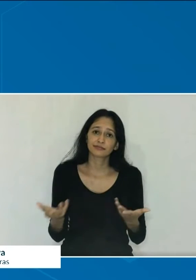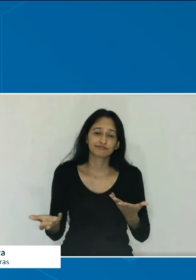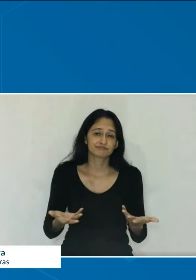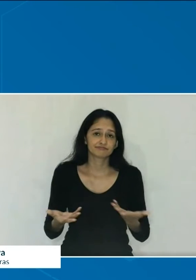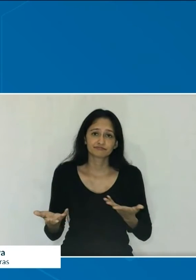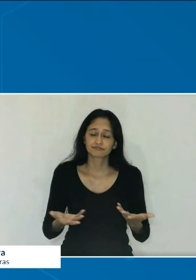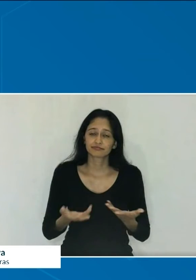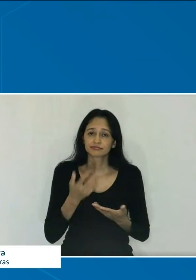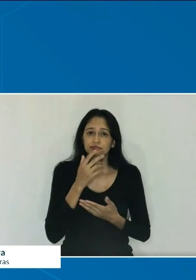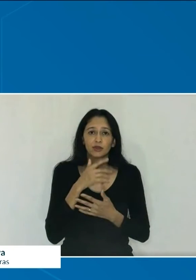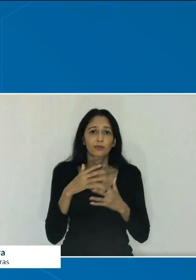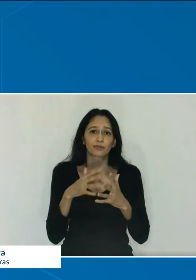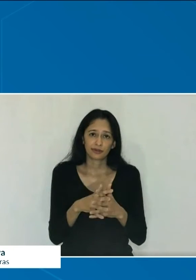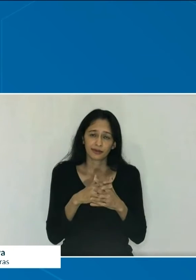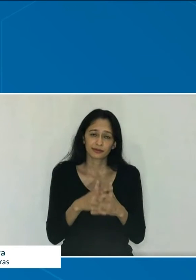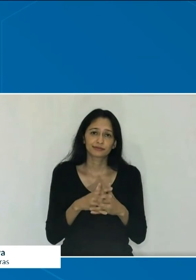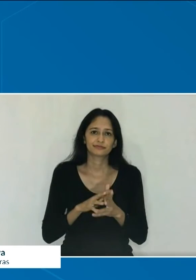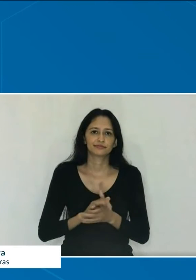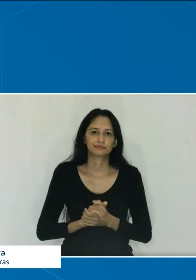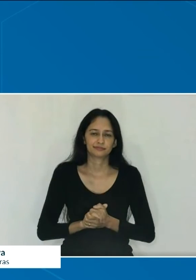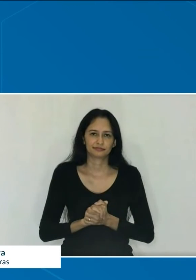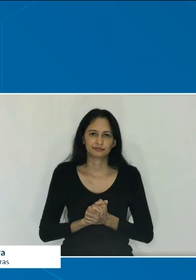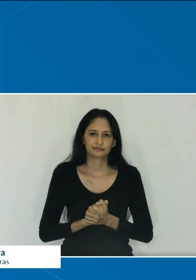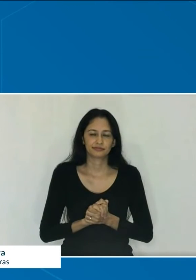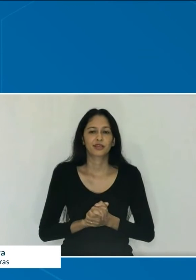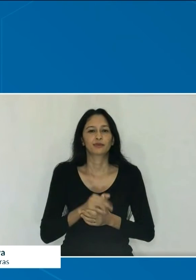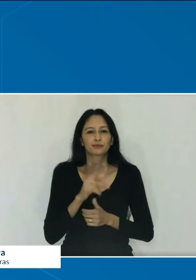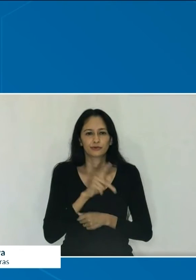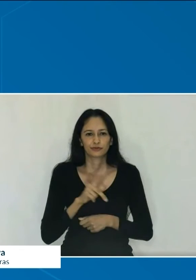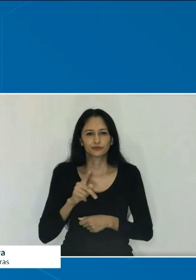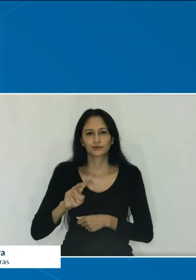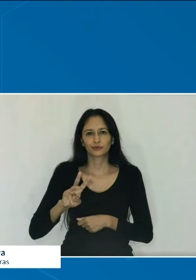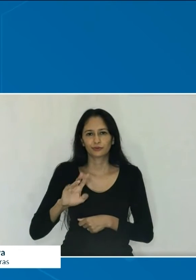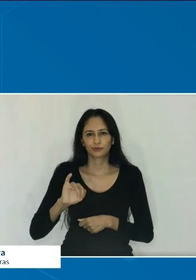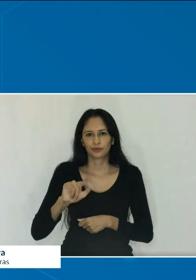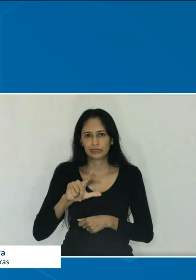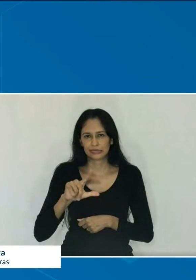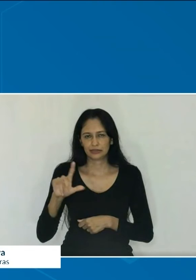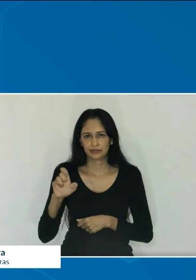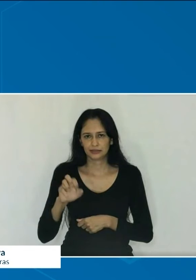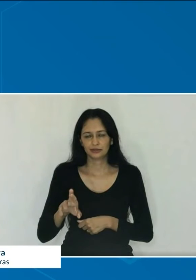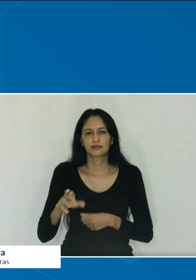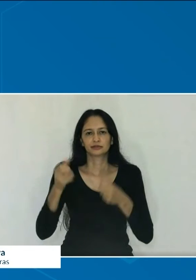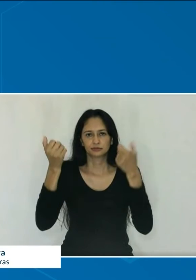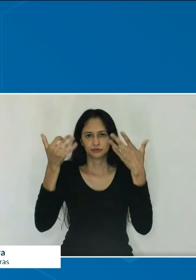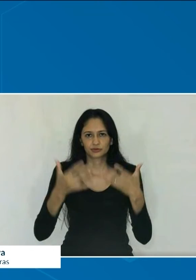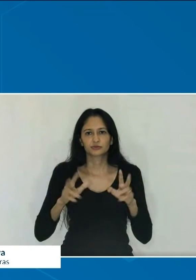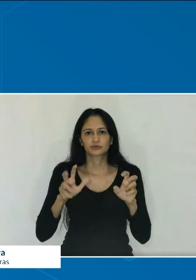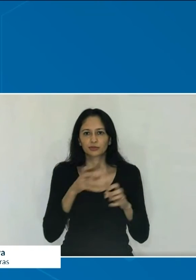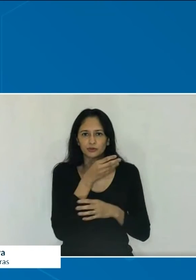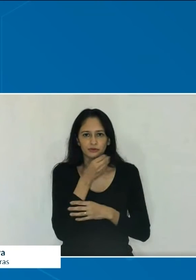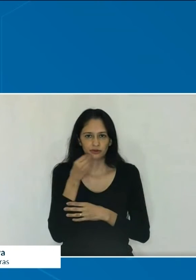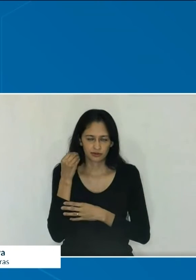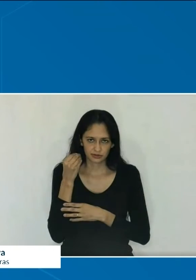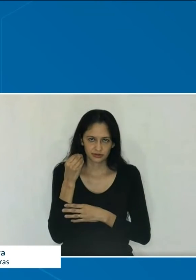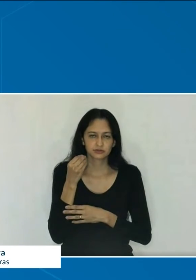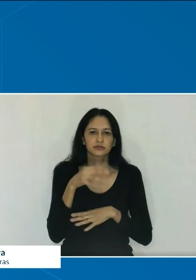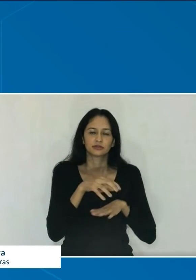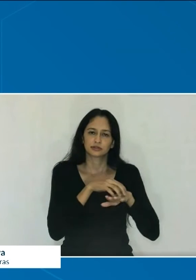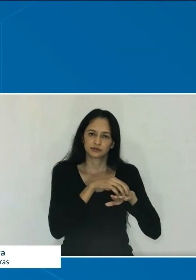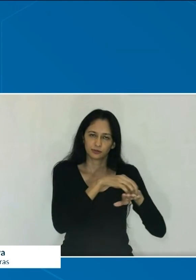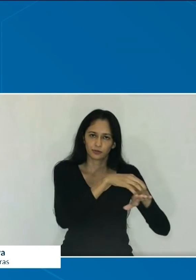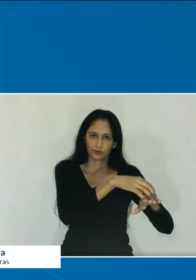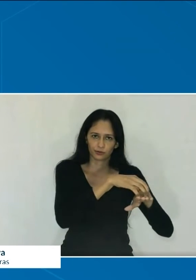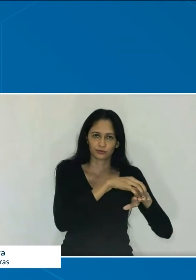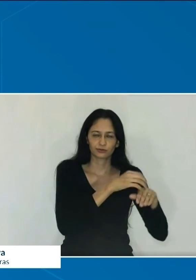no tempo. A outra questão que o professor Wheeler colocou é verdade, né? Quanto a serviço e qualidade. No transporte público e no transporte de passageiros, a